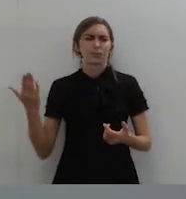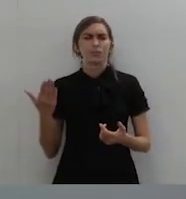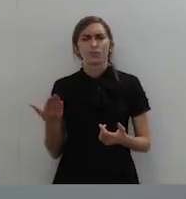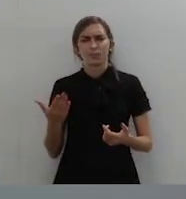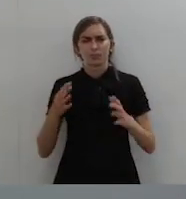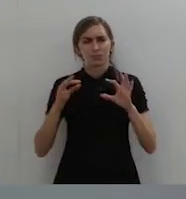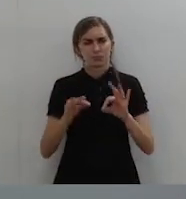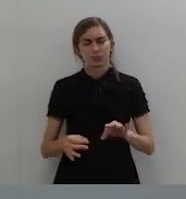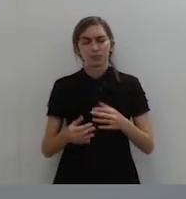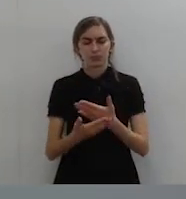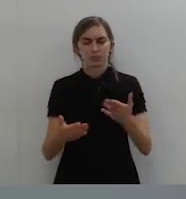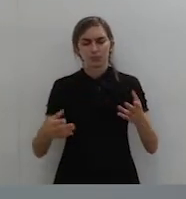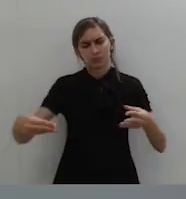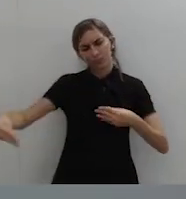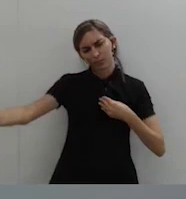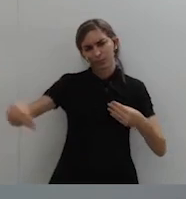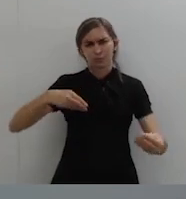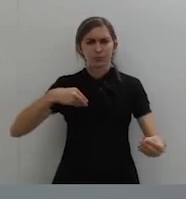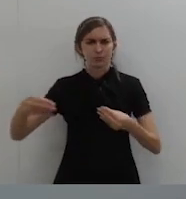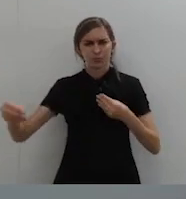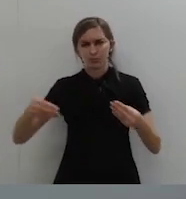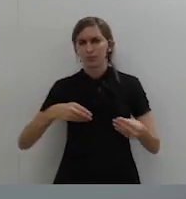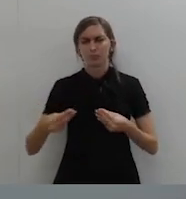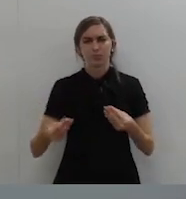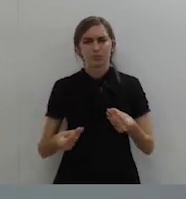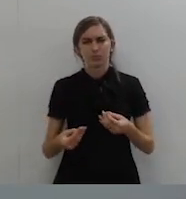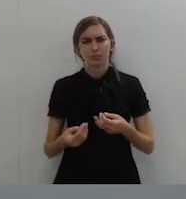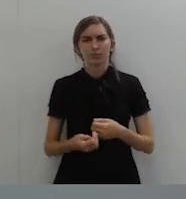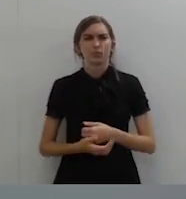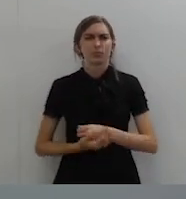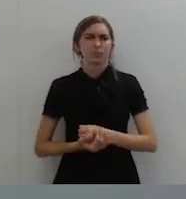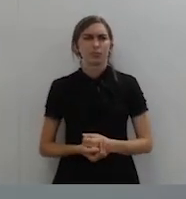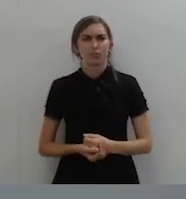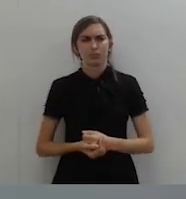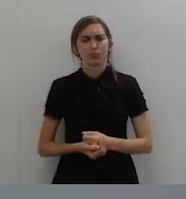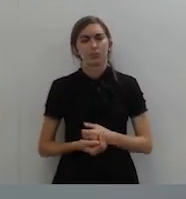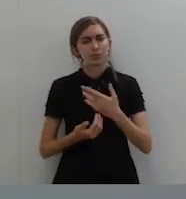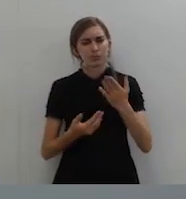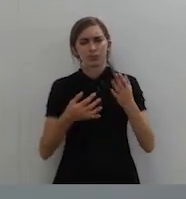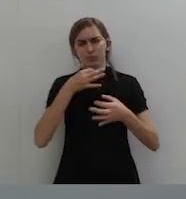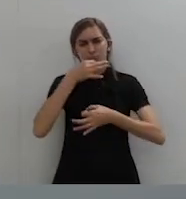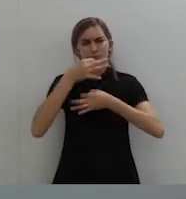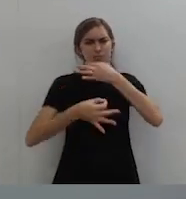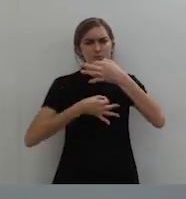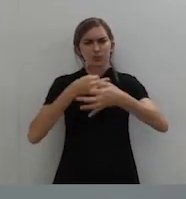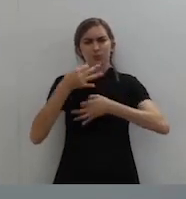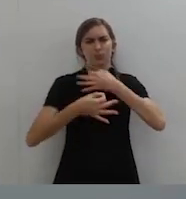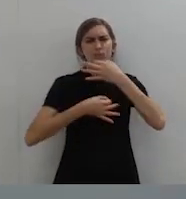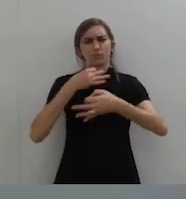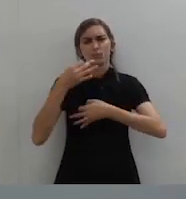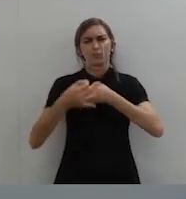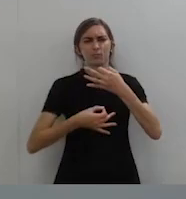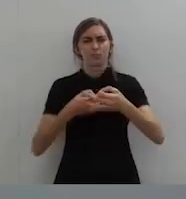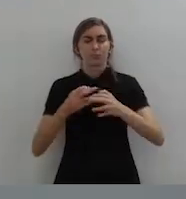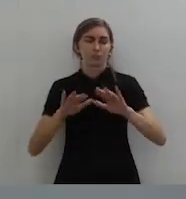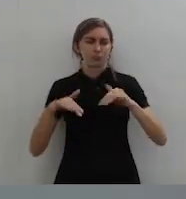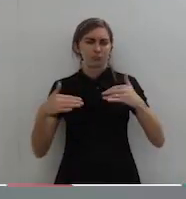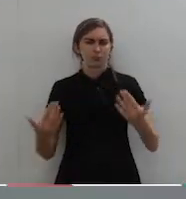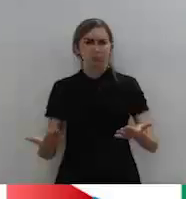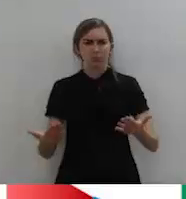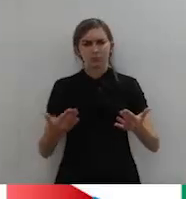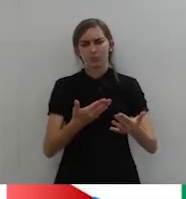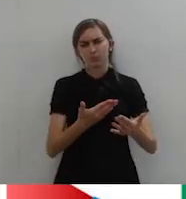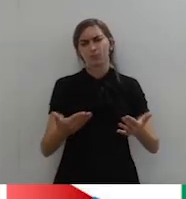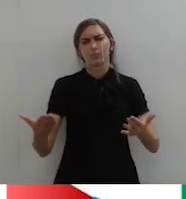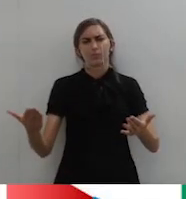riqueza justamente na flexibilidade como eles são tratados. Sugestão de atividades. Então,